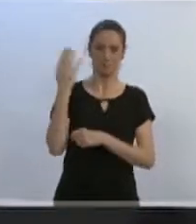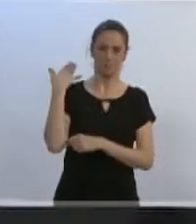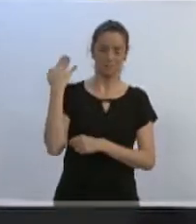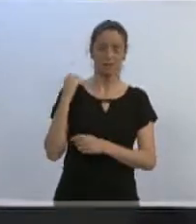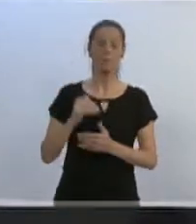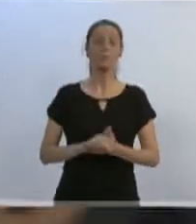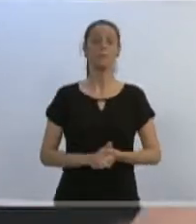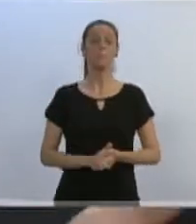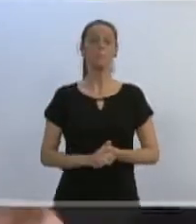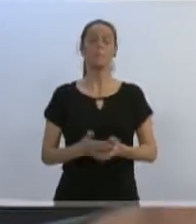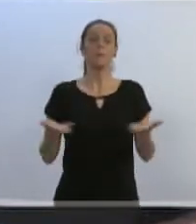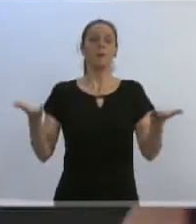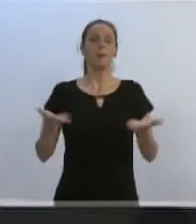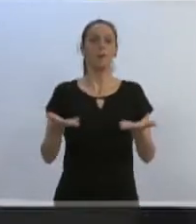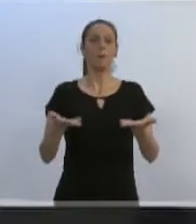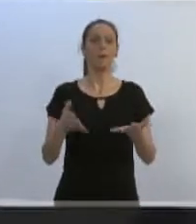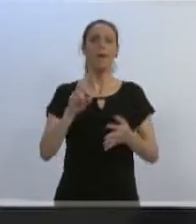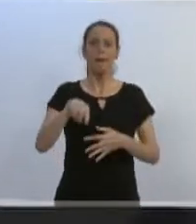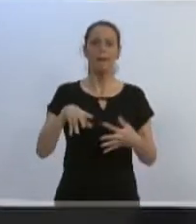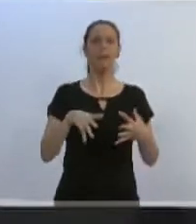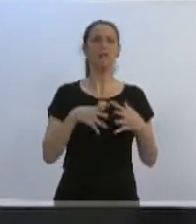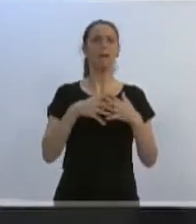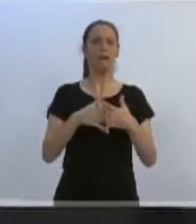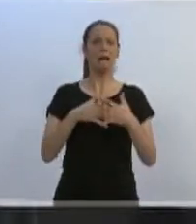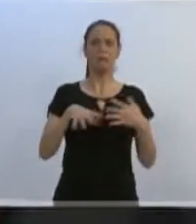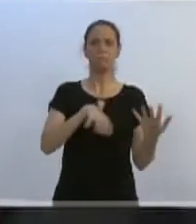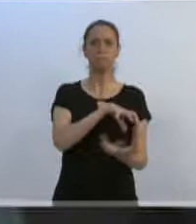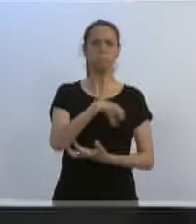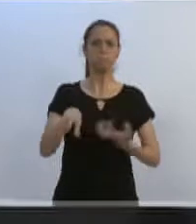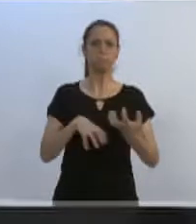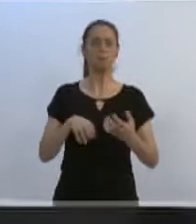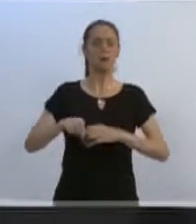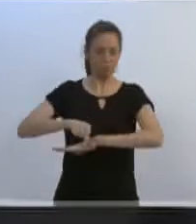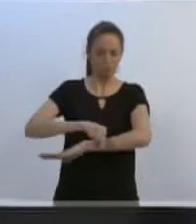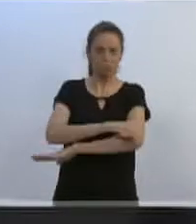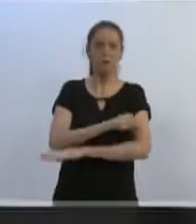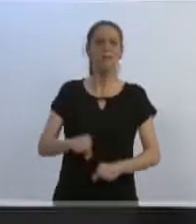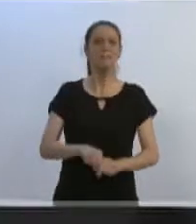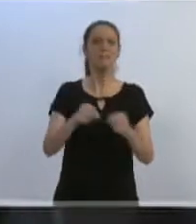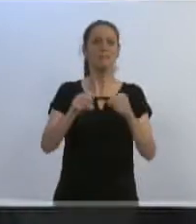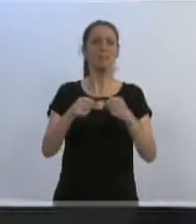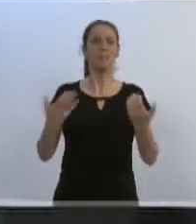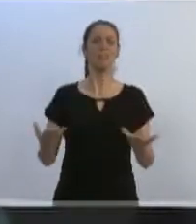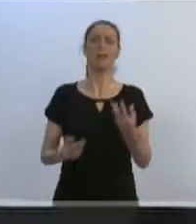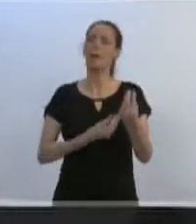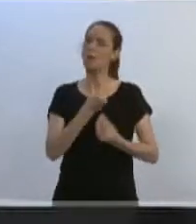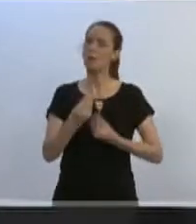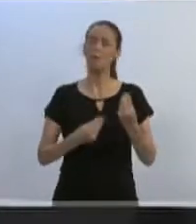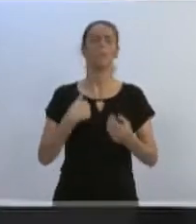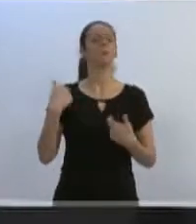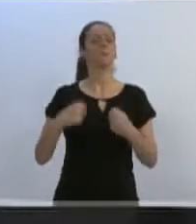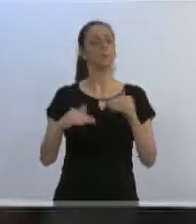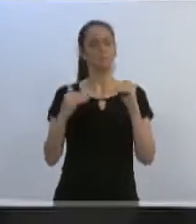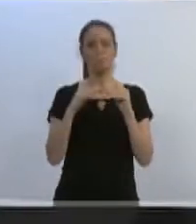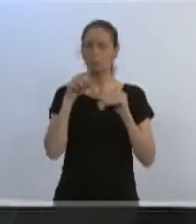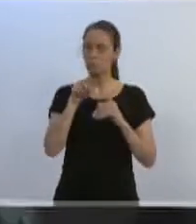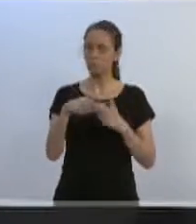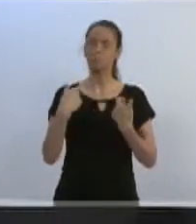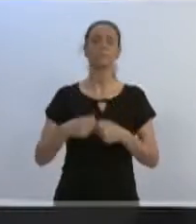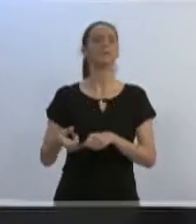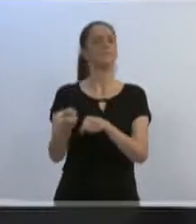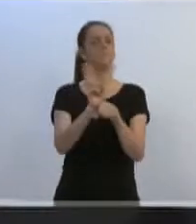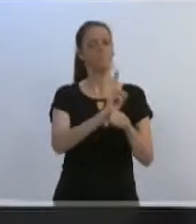e agora está aquele caos calçamento detonado então empresas sentem que lá tomar providência com o corpo a seleção fiscalização tem que